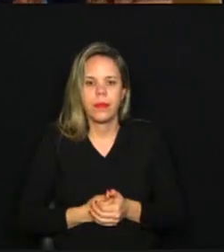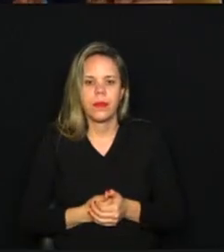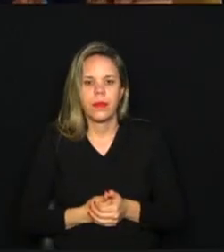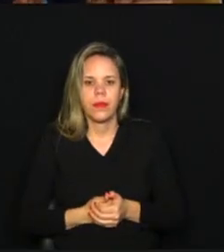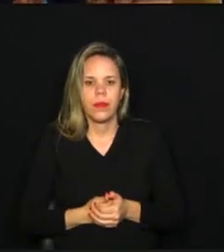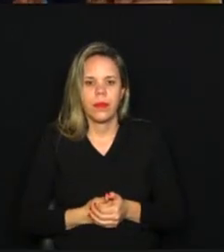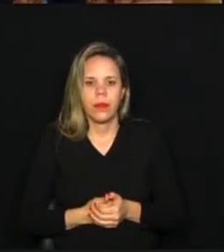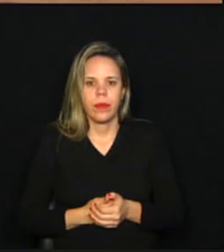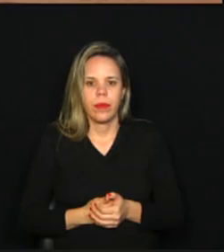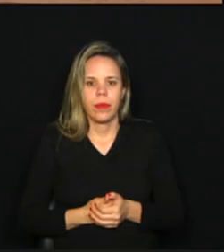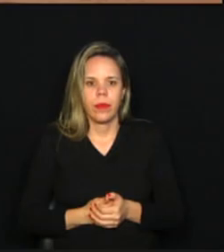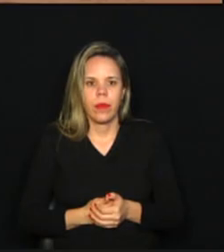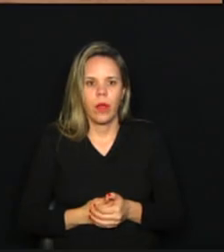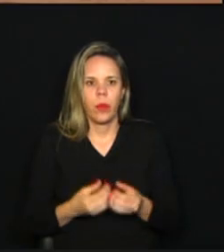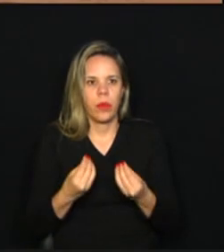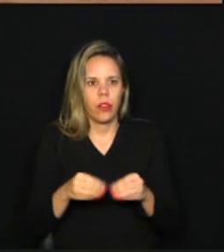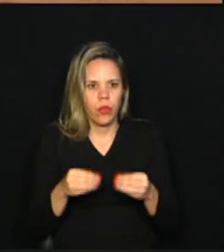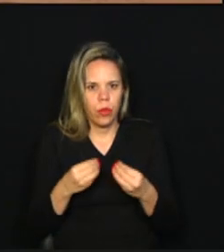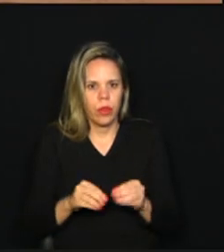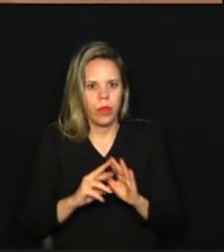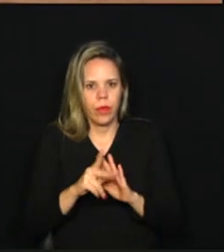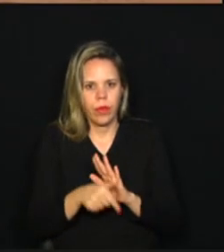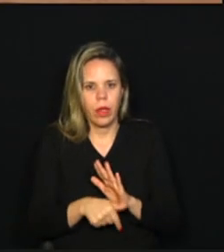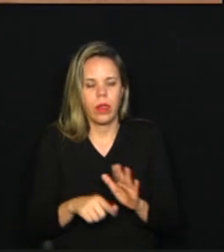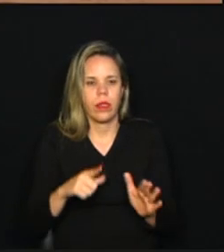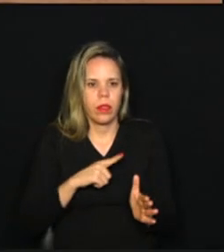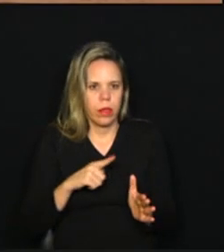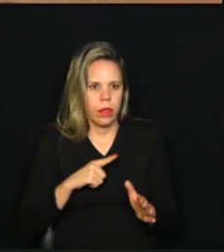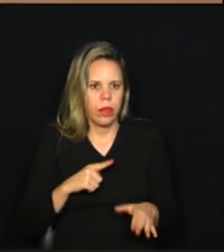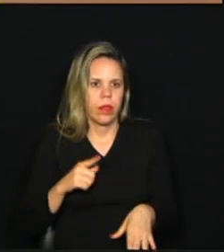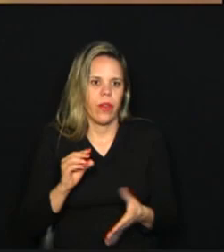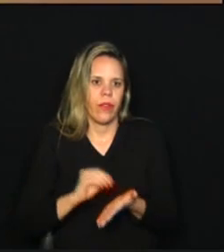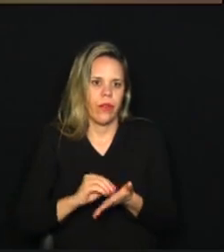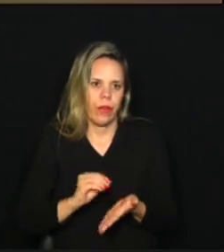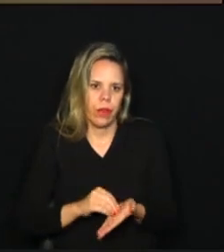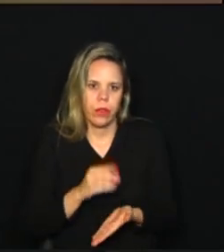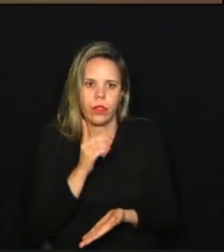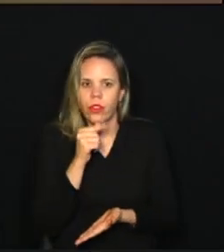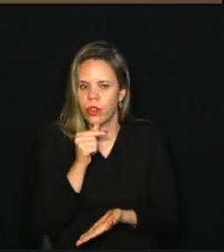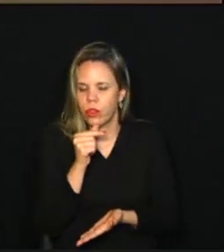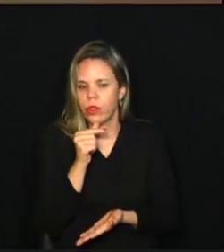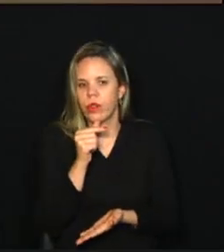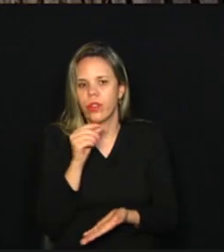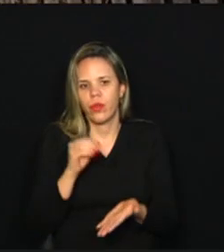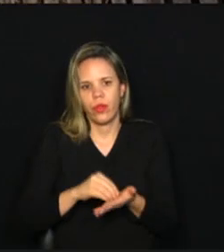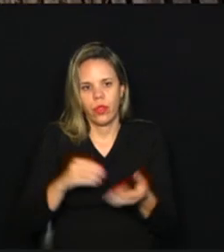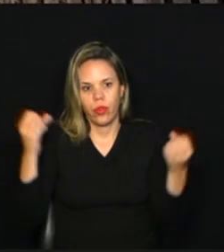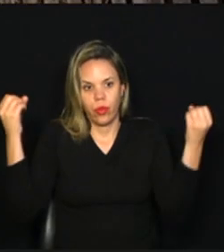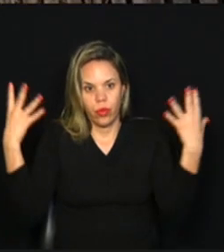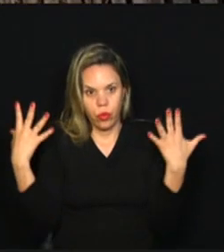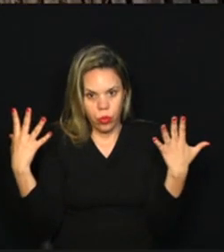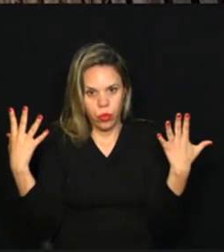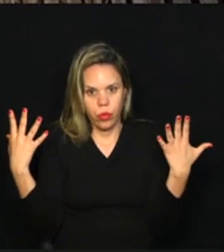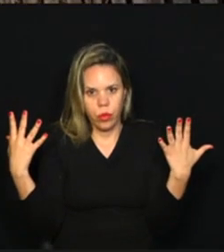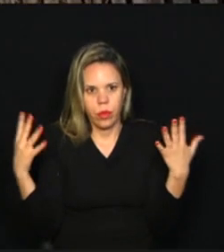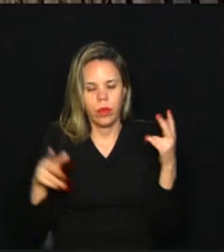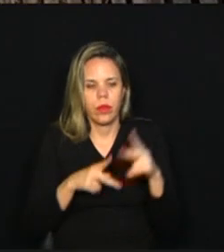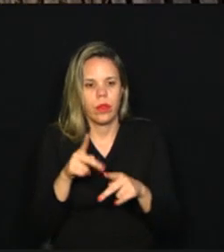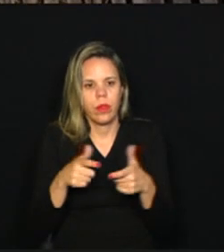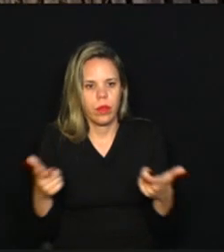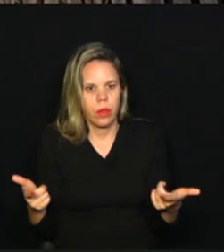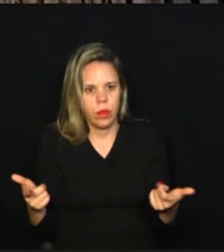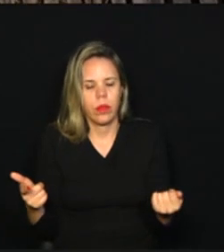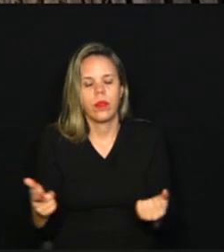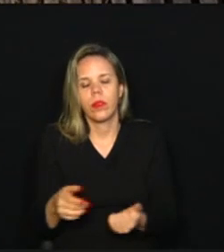trazido, mas existem seguranças que são inseguranças a acesso à água, acesso à luz, no caso dessa população, e